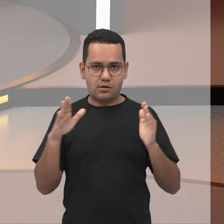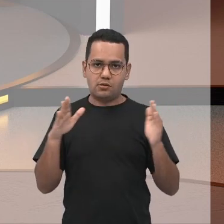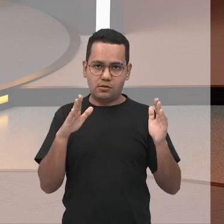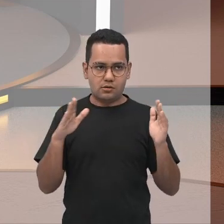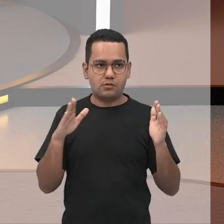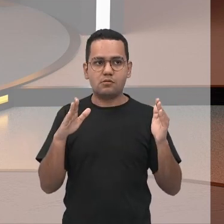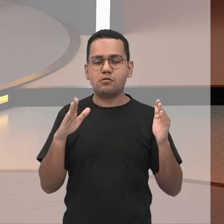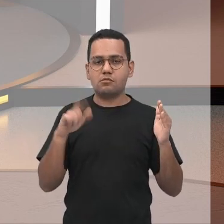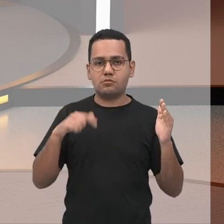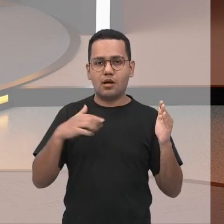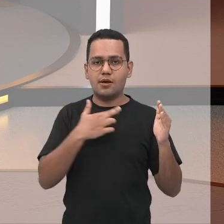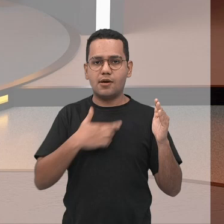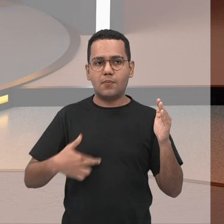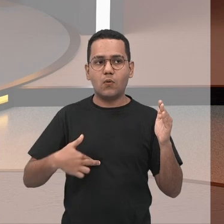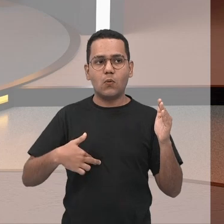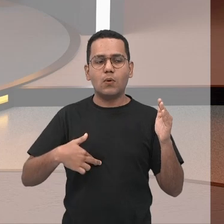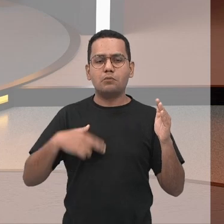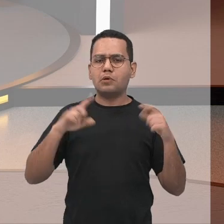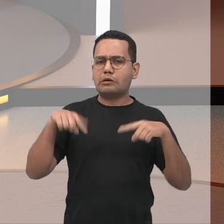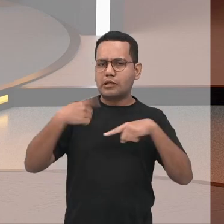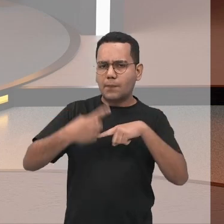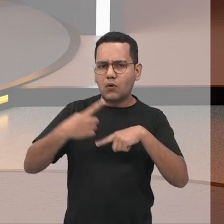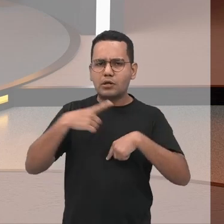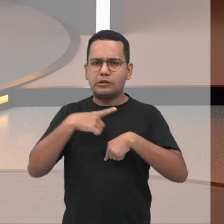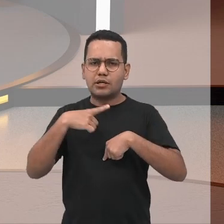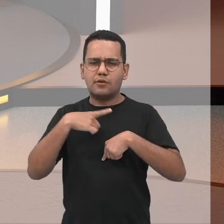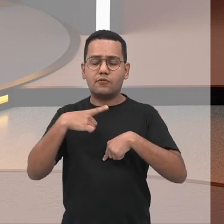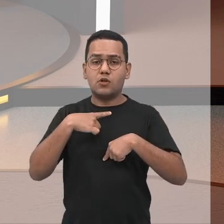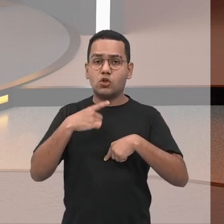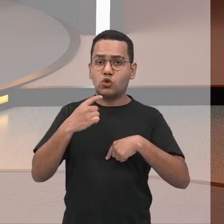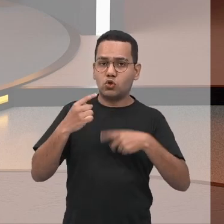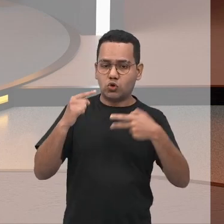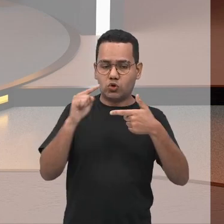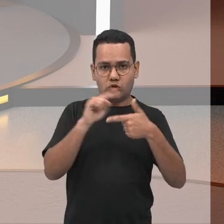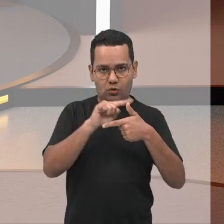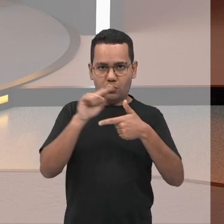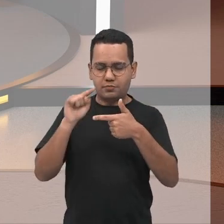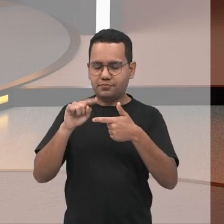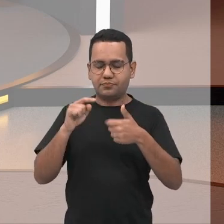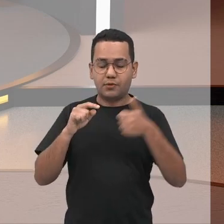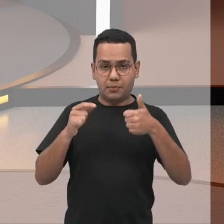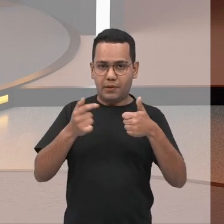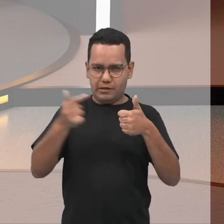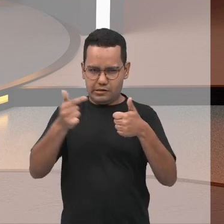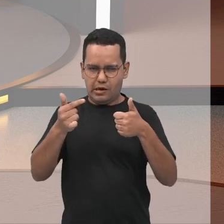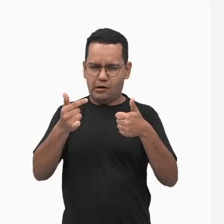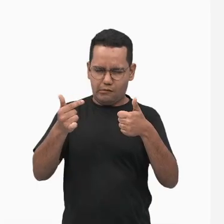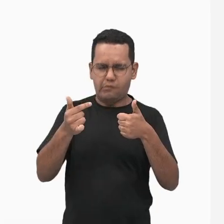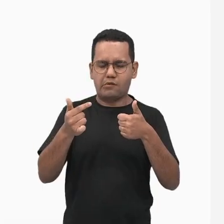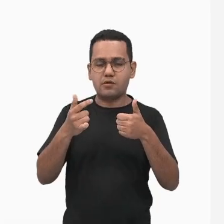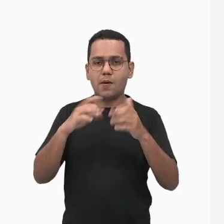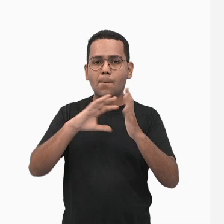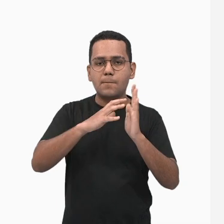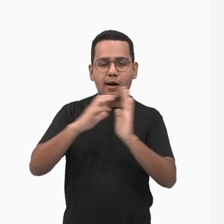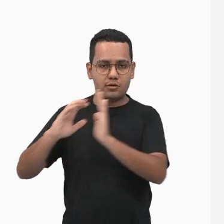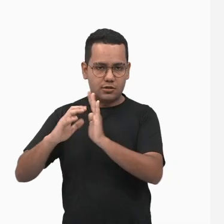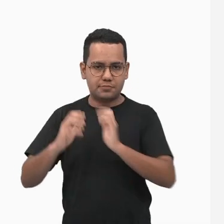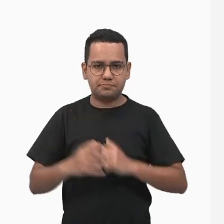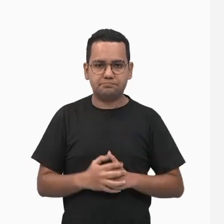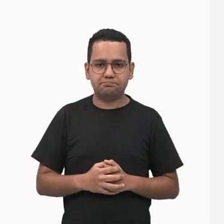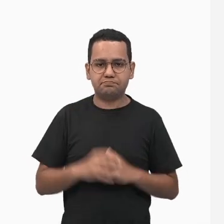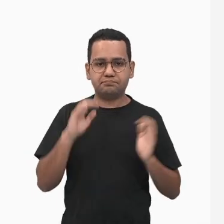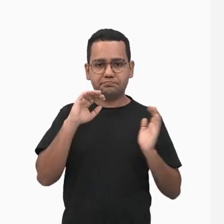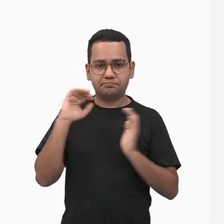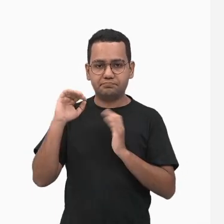Segundo Império vão formar os 2 partidos que vão estar presentes no Segundo Império. Vamos ver, então, a regência trina provisória.